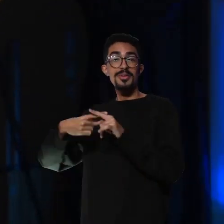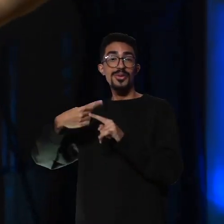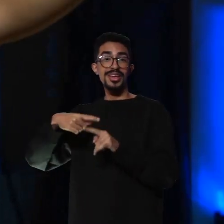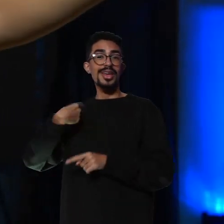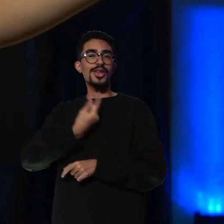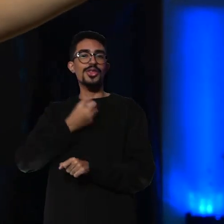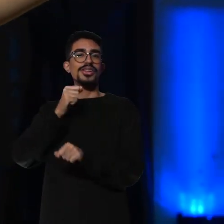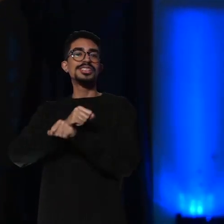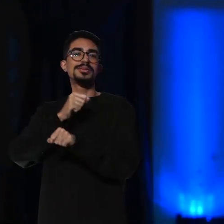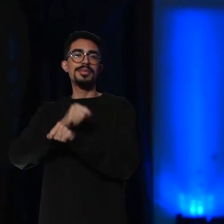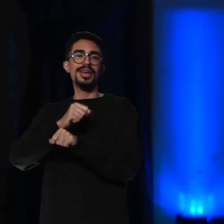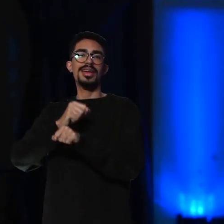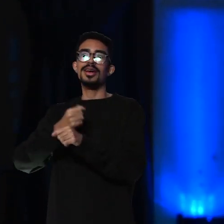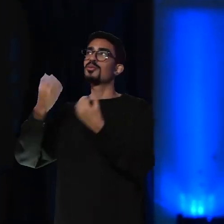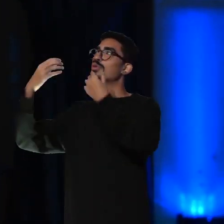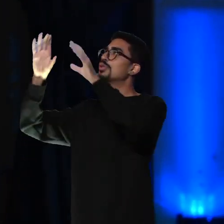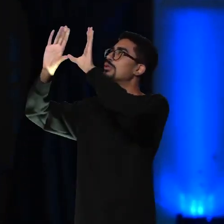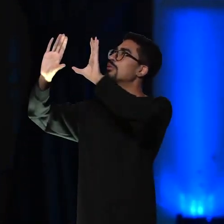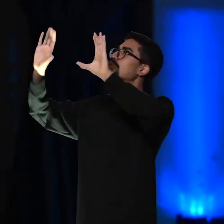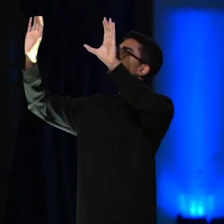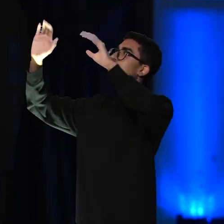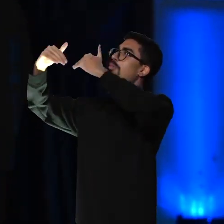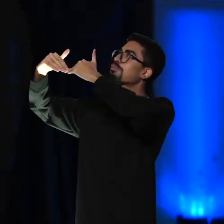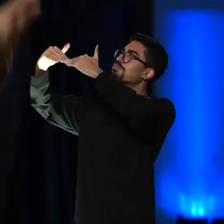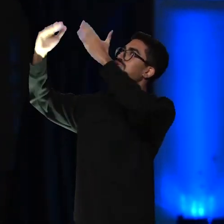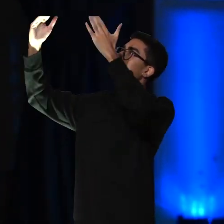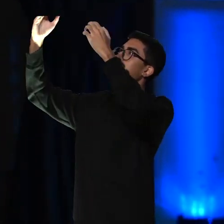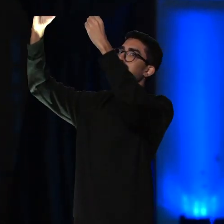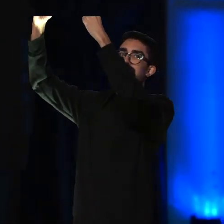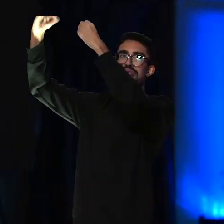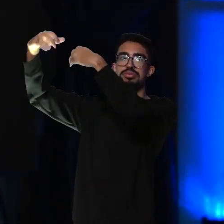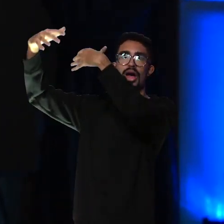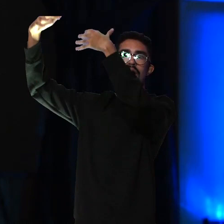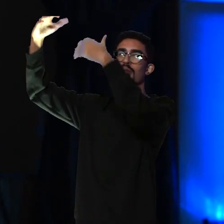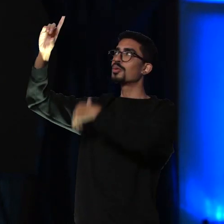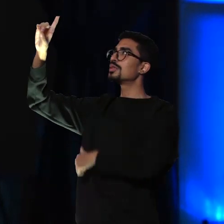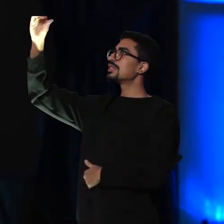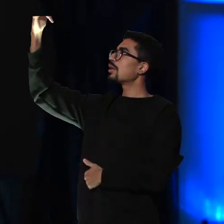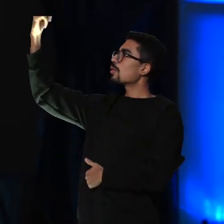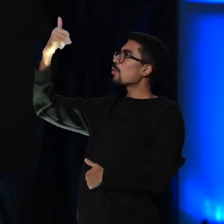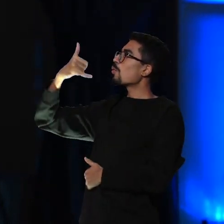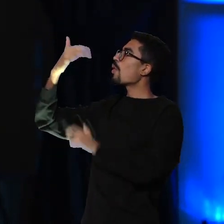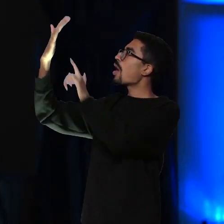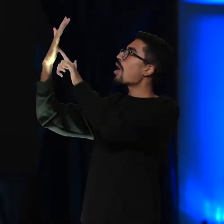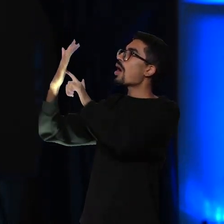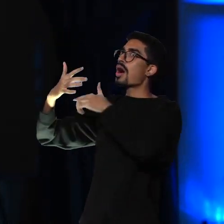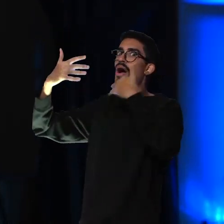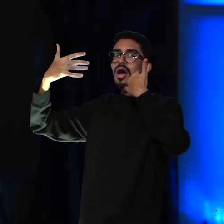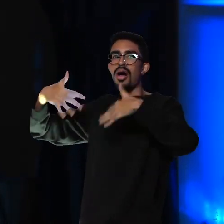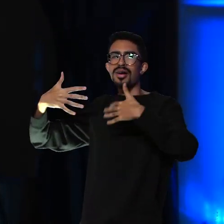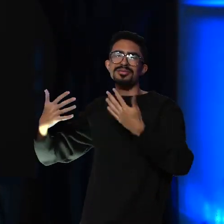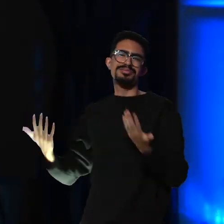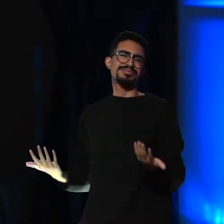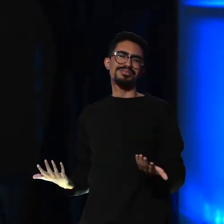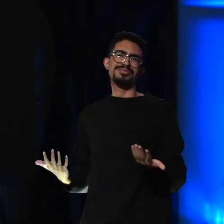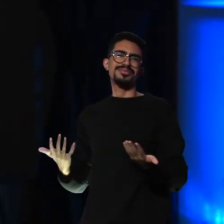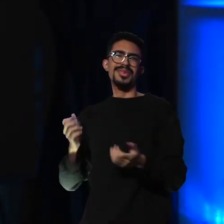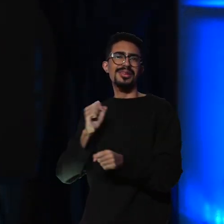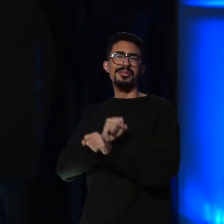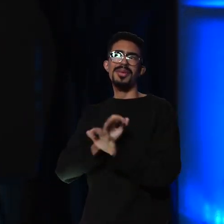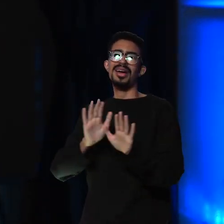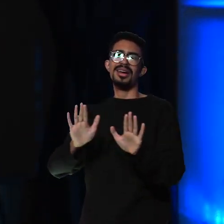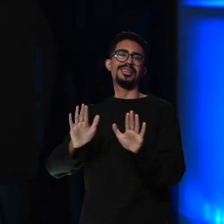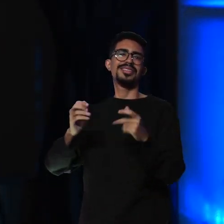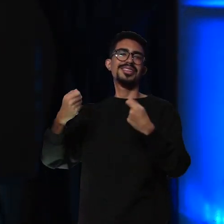meu escolhido especial, ele chegou para fazer. E não vai acontecer dessa maneira, gente. Até pode, mas não